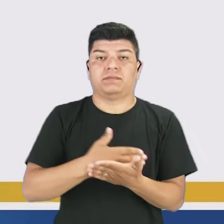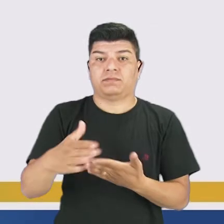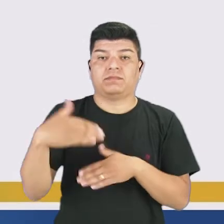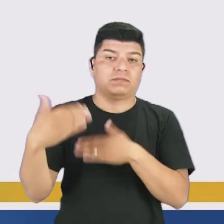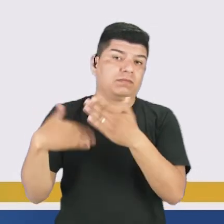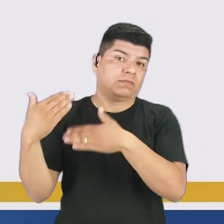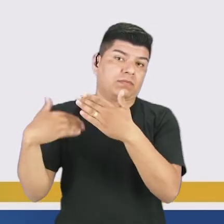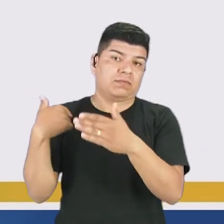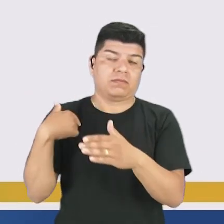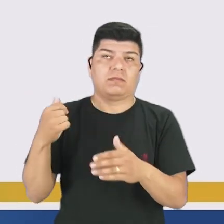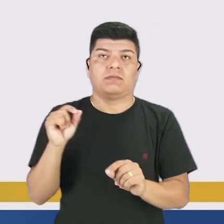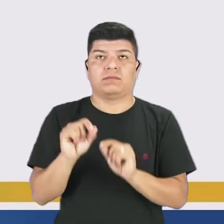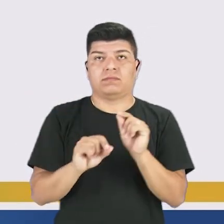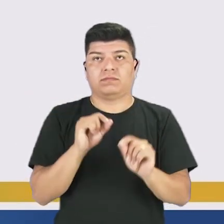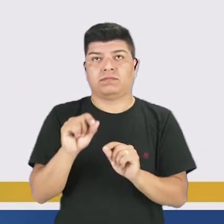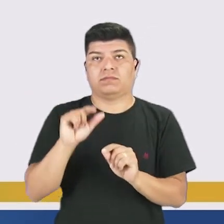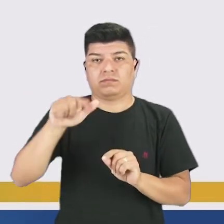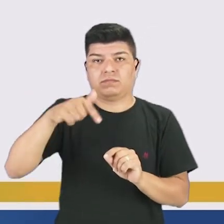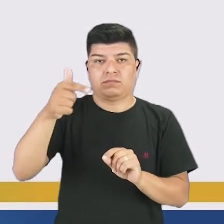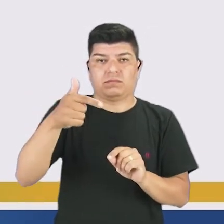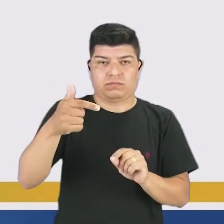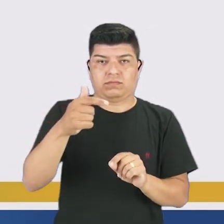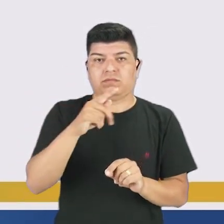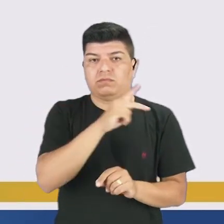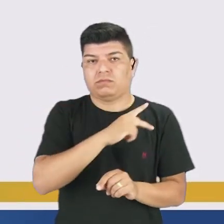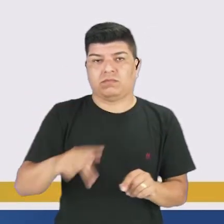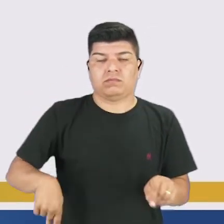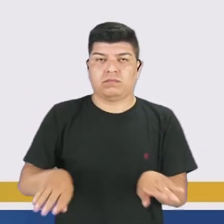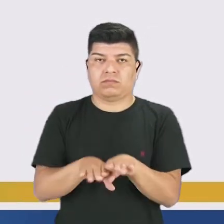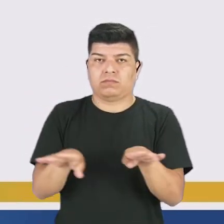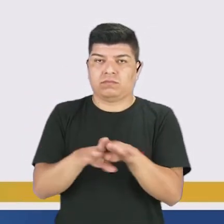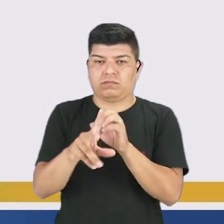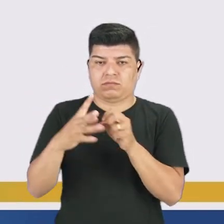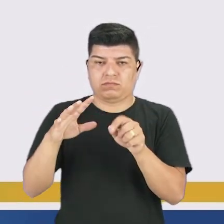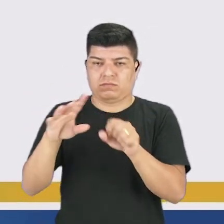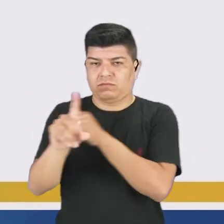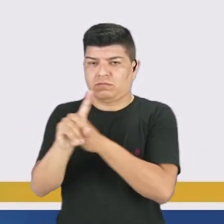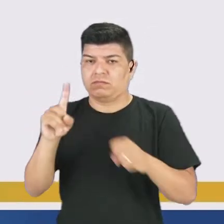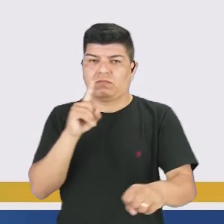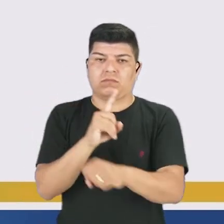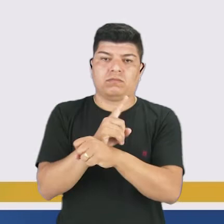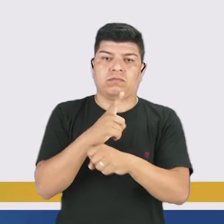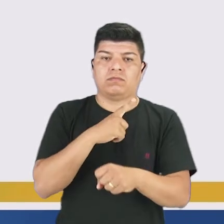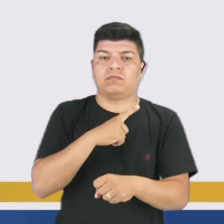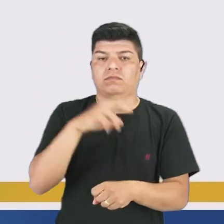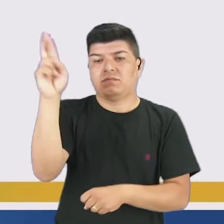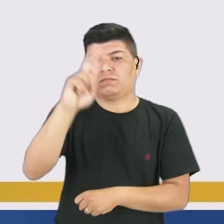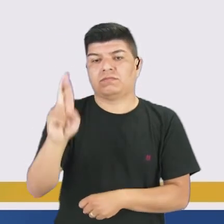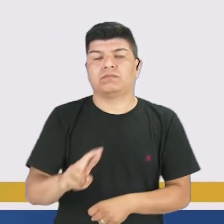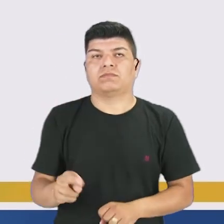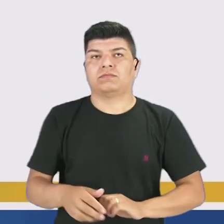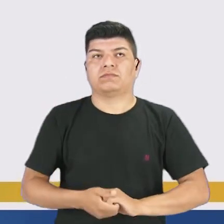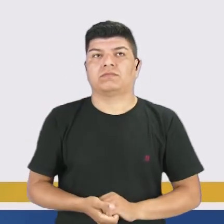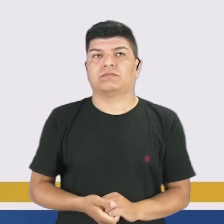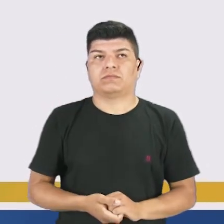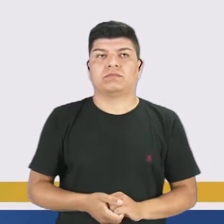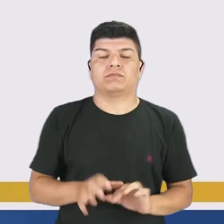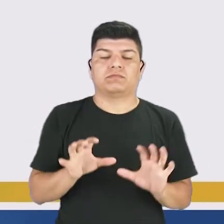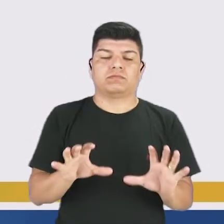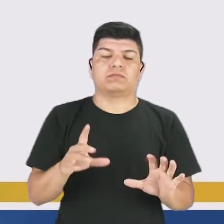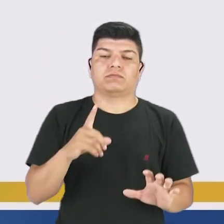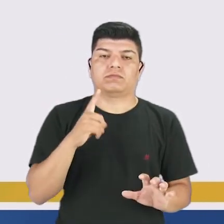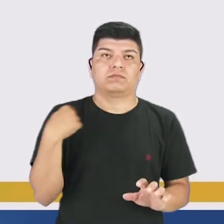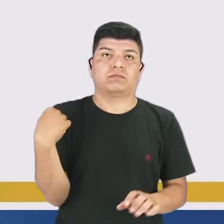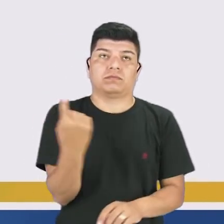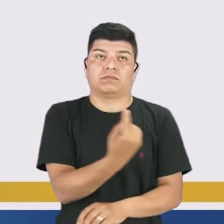de desintegração das outras repúblicas socialistas que faziam parte da União Soviética. E com isso